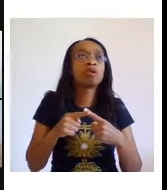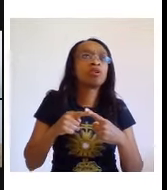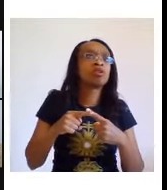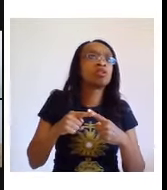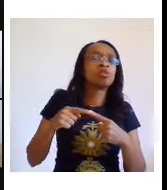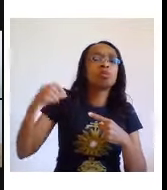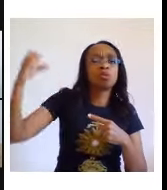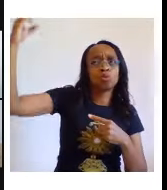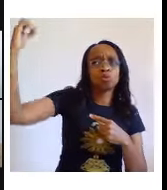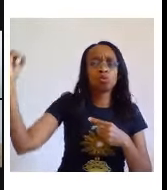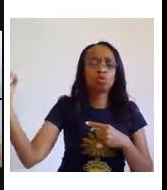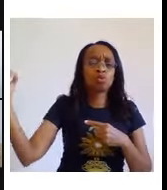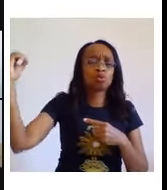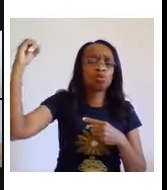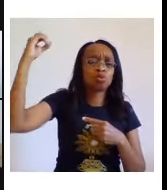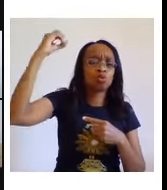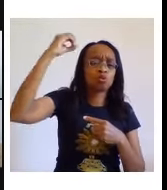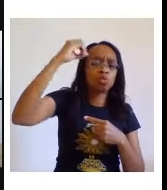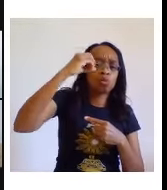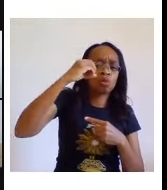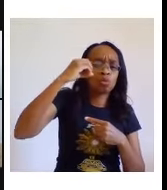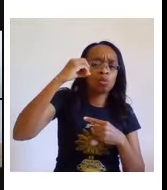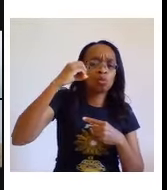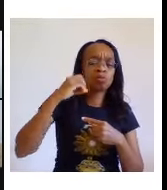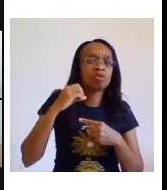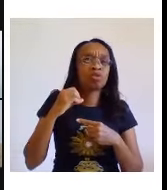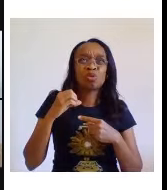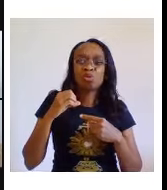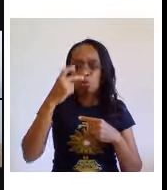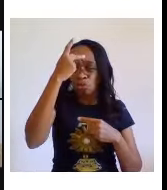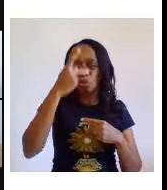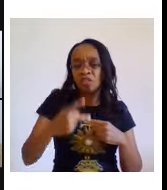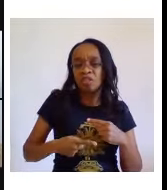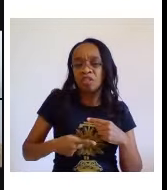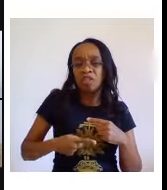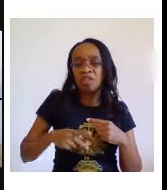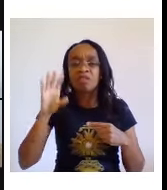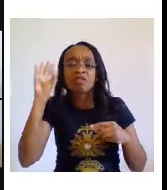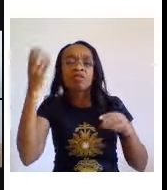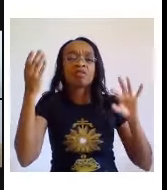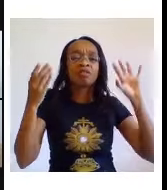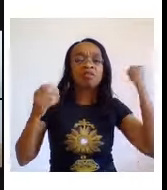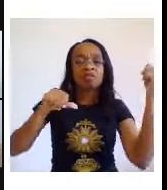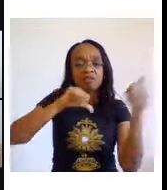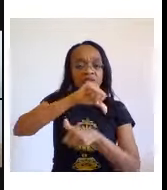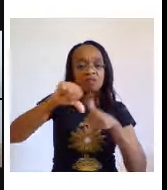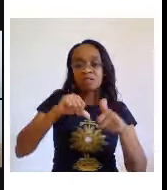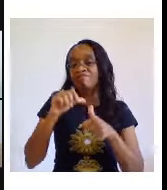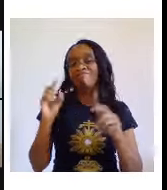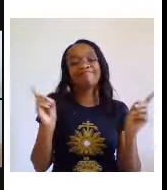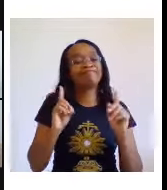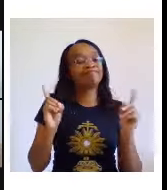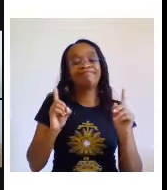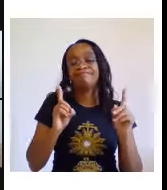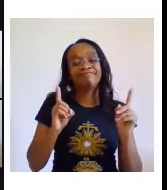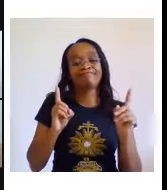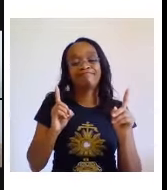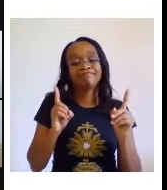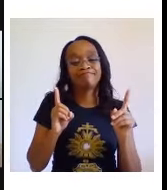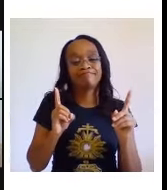ciclos solares, por sozinha não seria capaz de provocar o que a gente